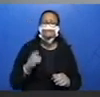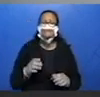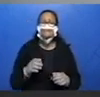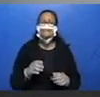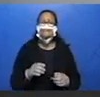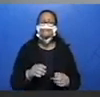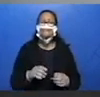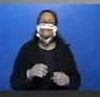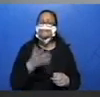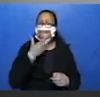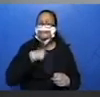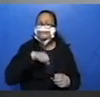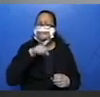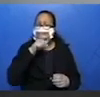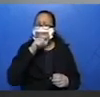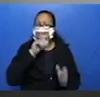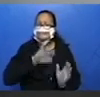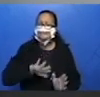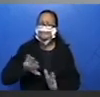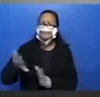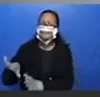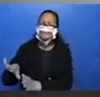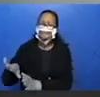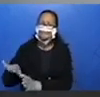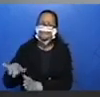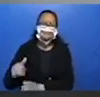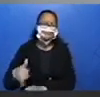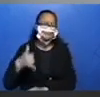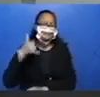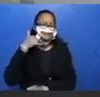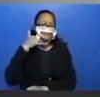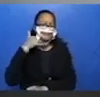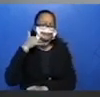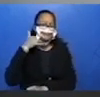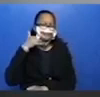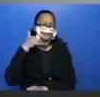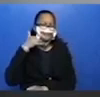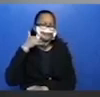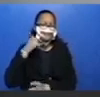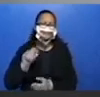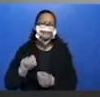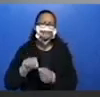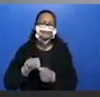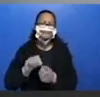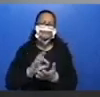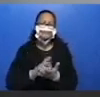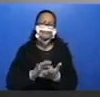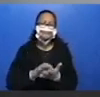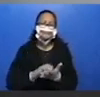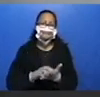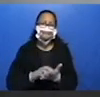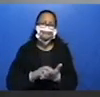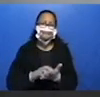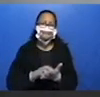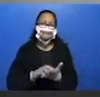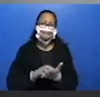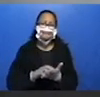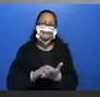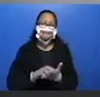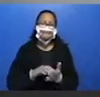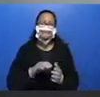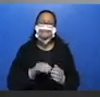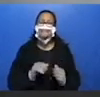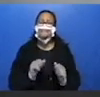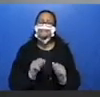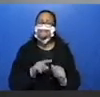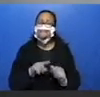celular de perto agora, né? Que eles possam usar para fazer conta, se estiver usando para assistir aula, não, né? Calculadora, qualquer ferramenta